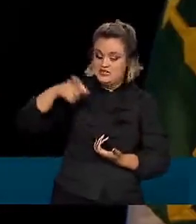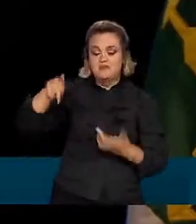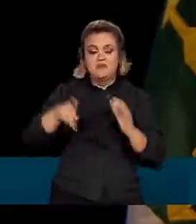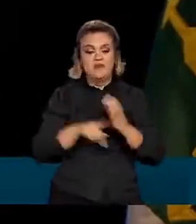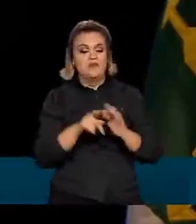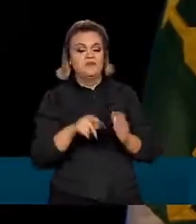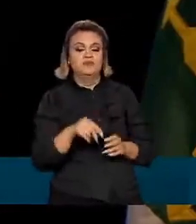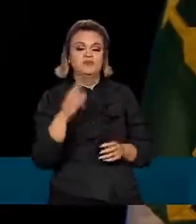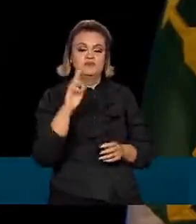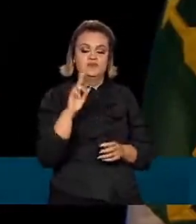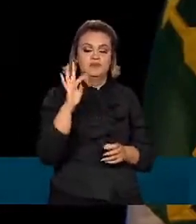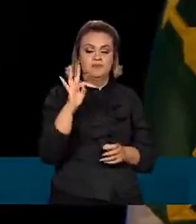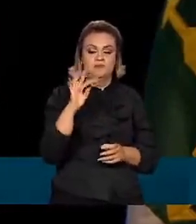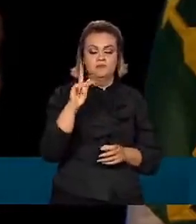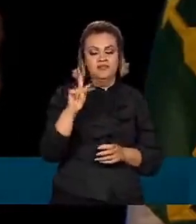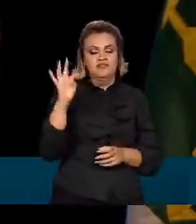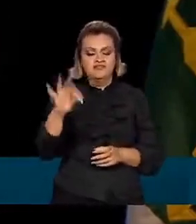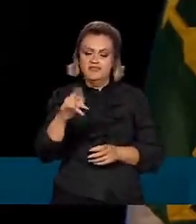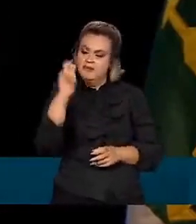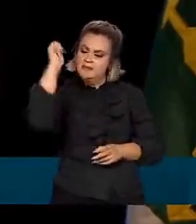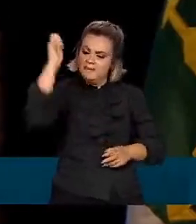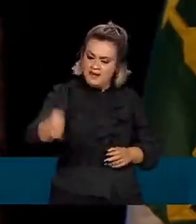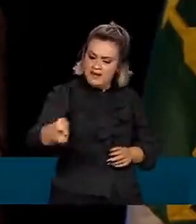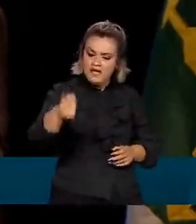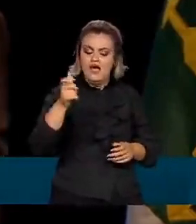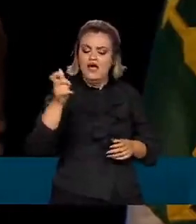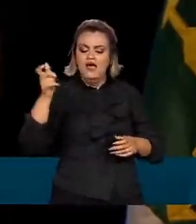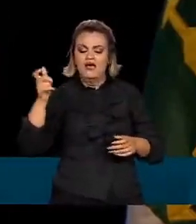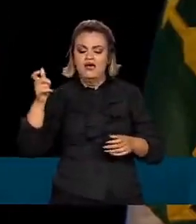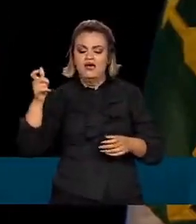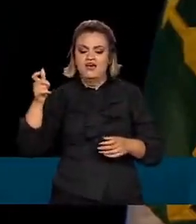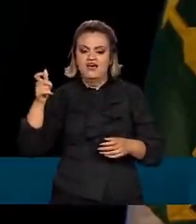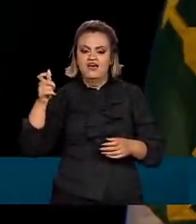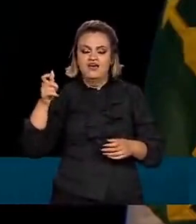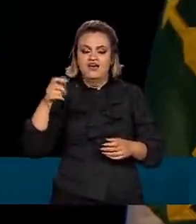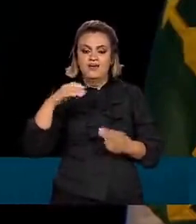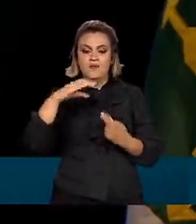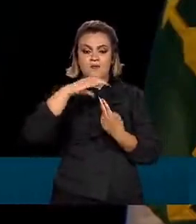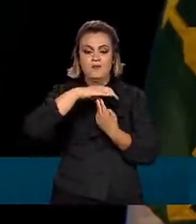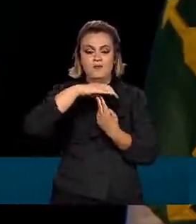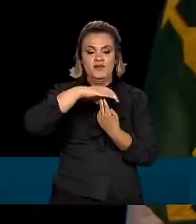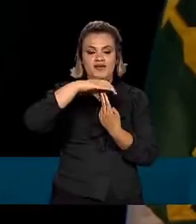lá, sabe, pagar suas coisas com cartão de crédito. Você acredita